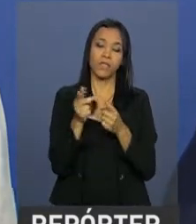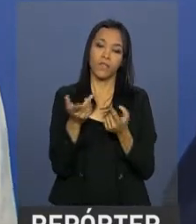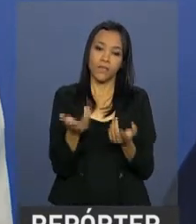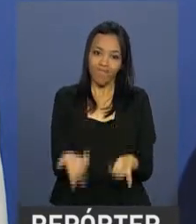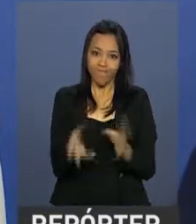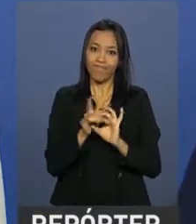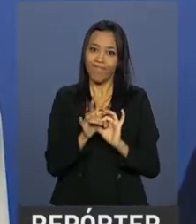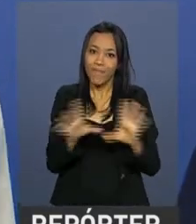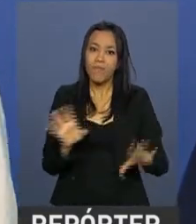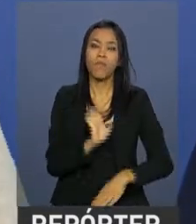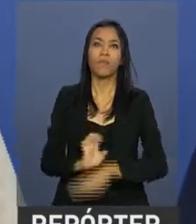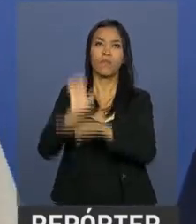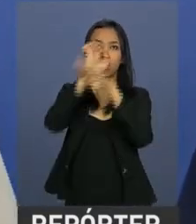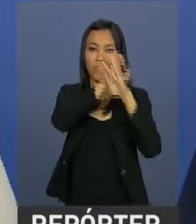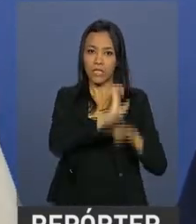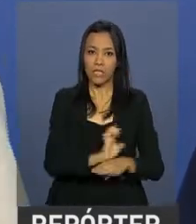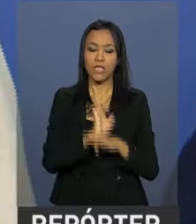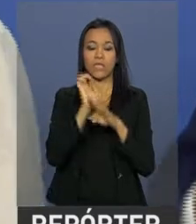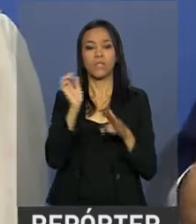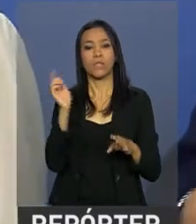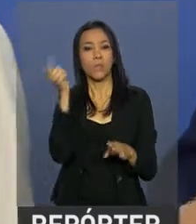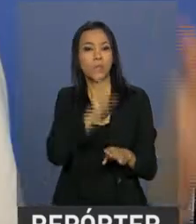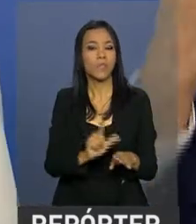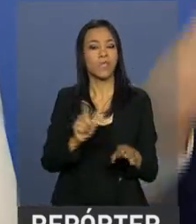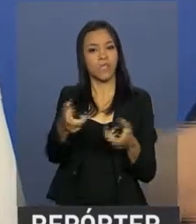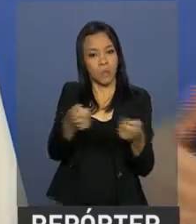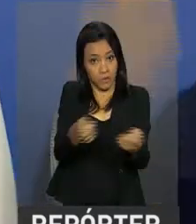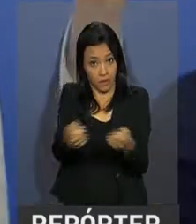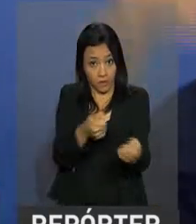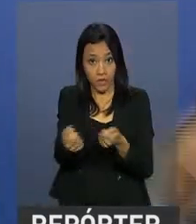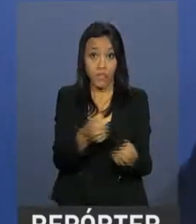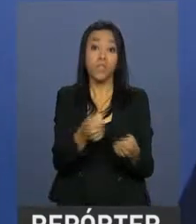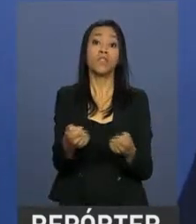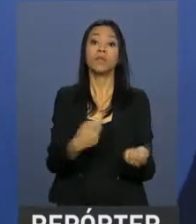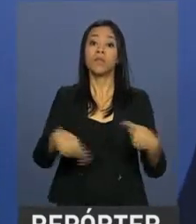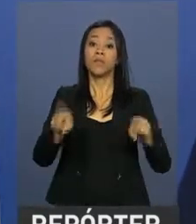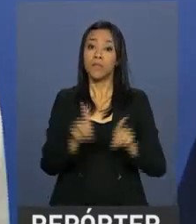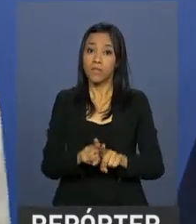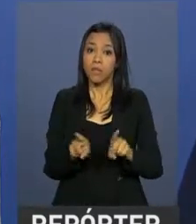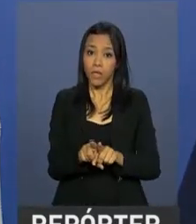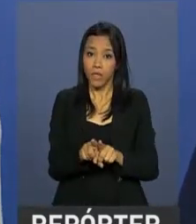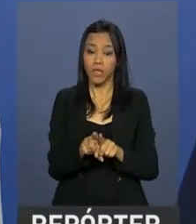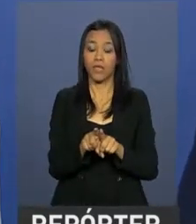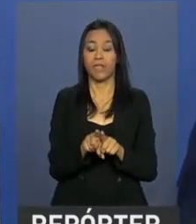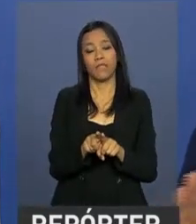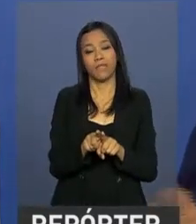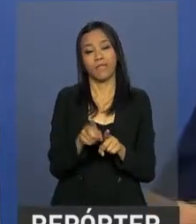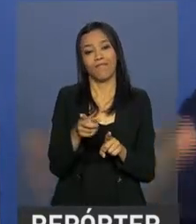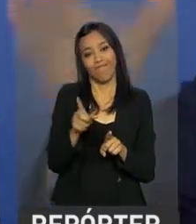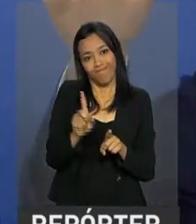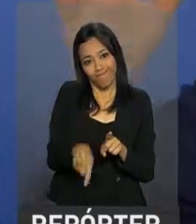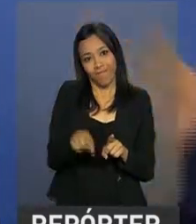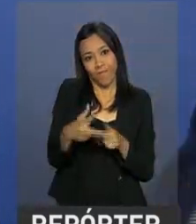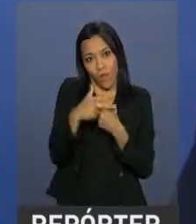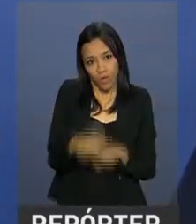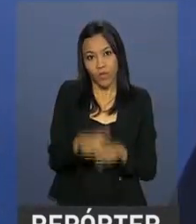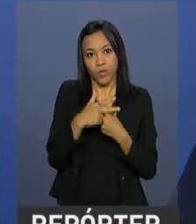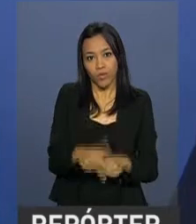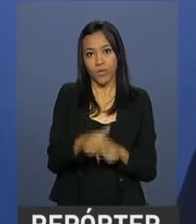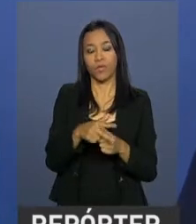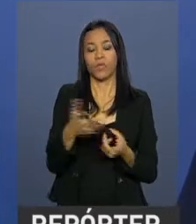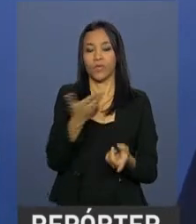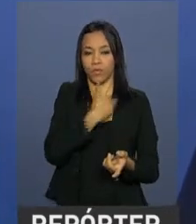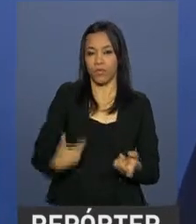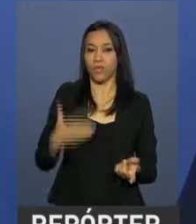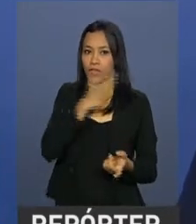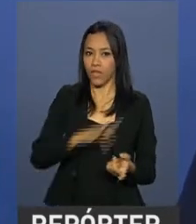aos estados atingirem um equilíbrio e permitir, em consequência, que, juntamente com o ajuste fiscal da União, o